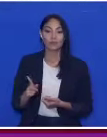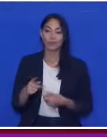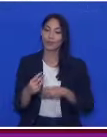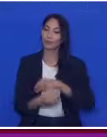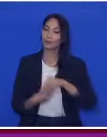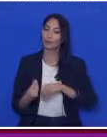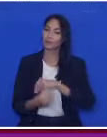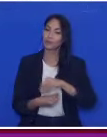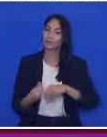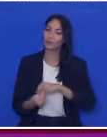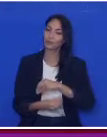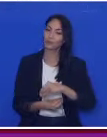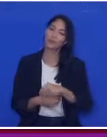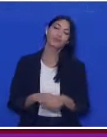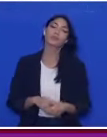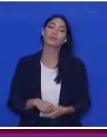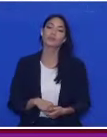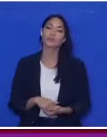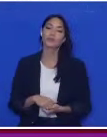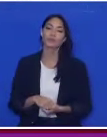Continuamos embaralhando as bolas.